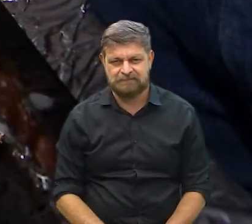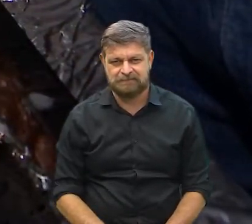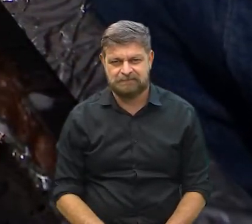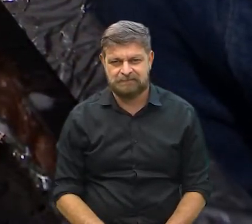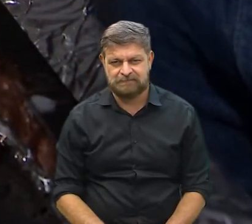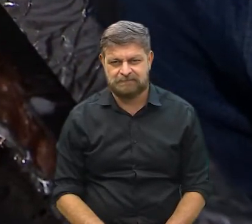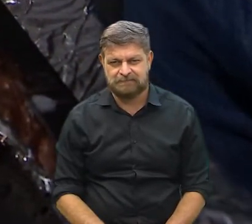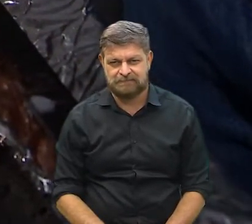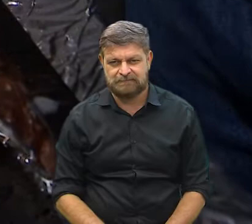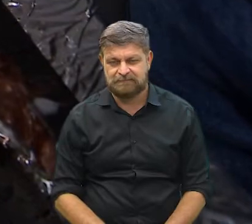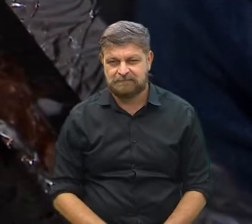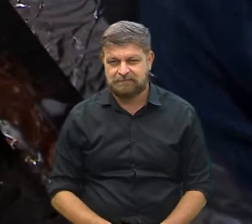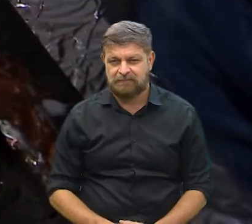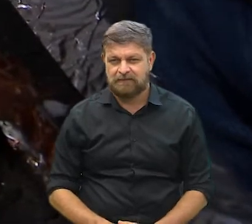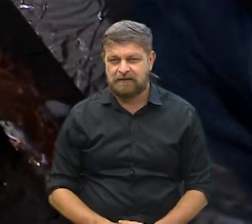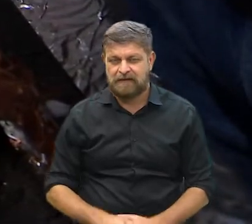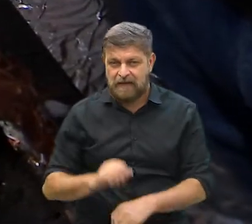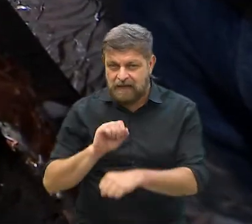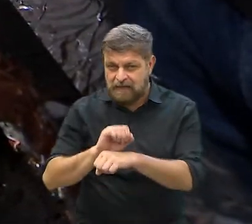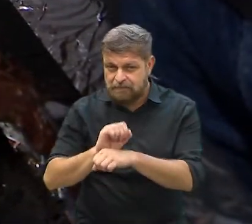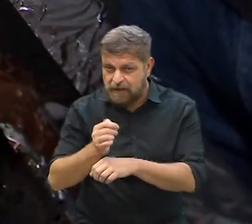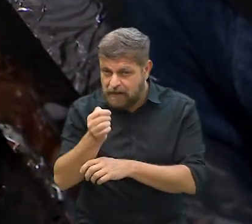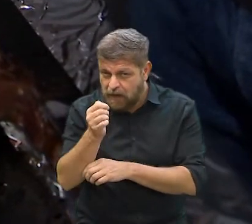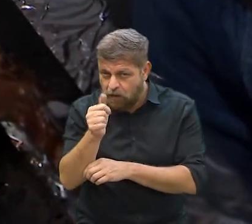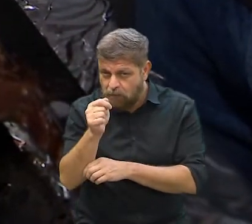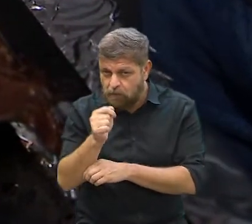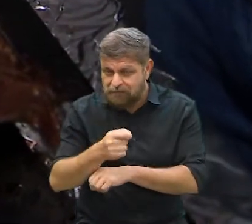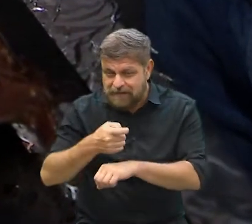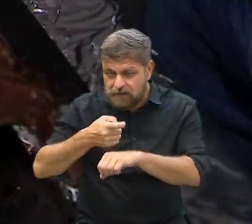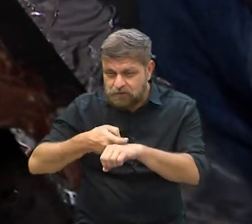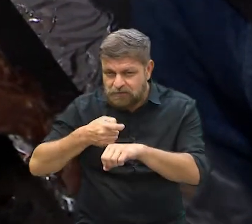E aí, deixe engrossar um pouco.